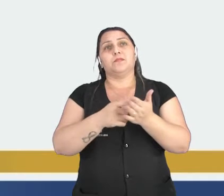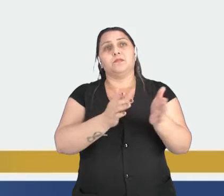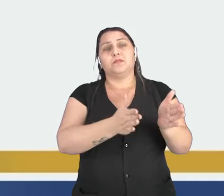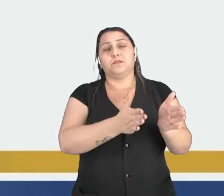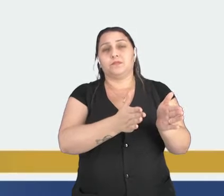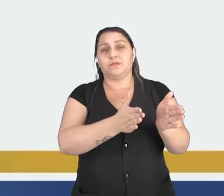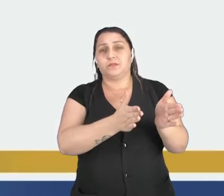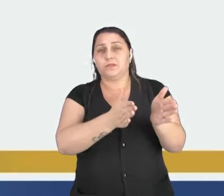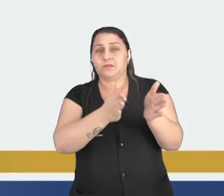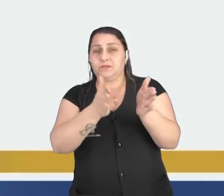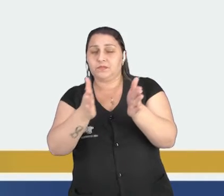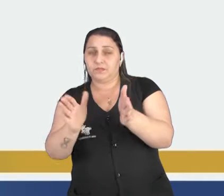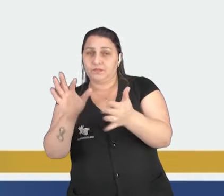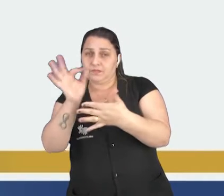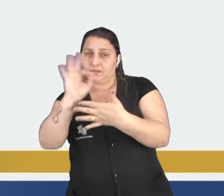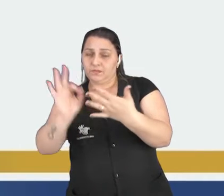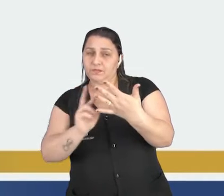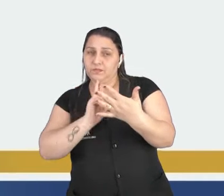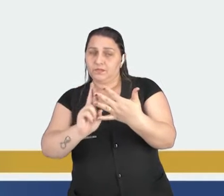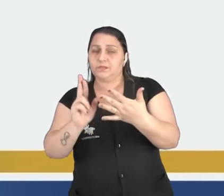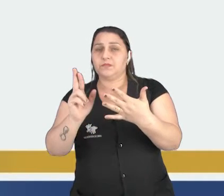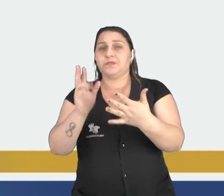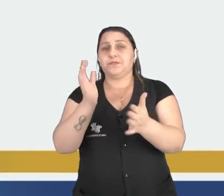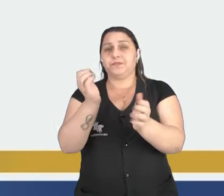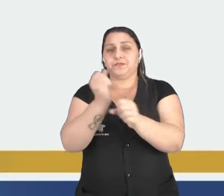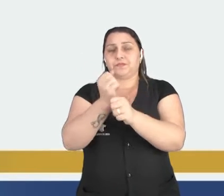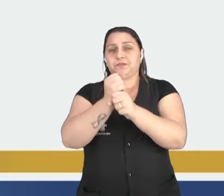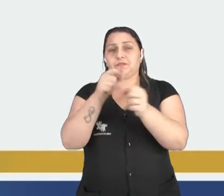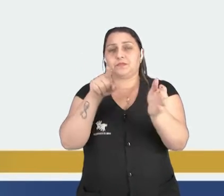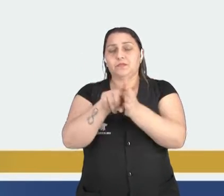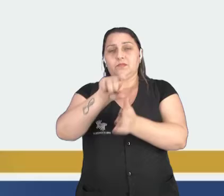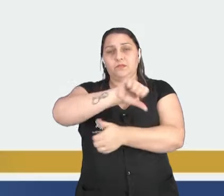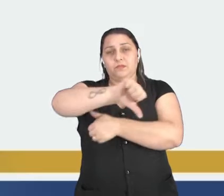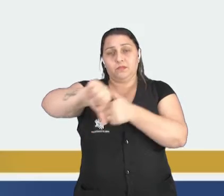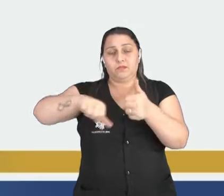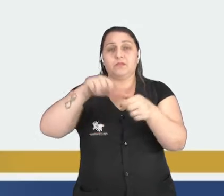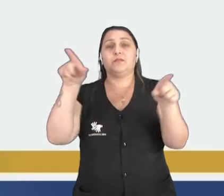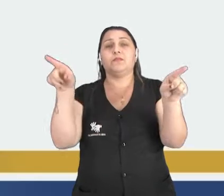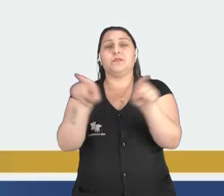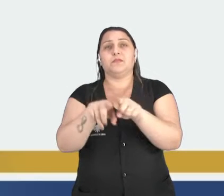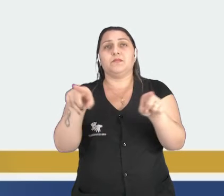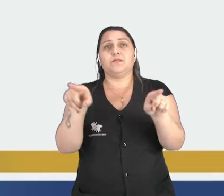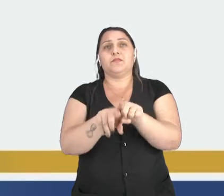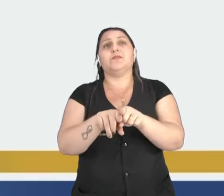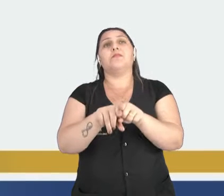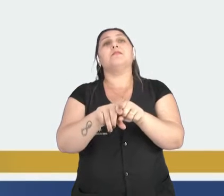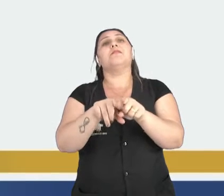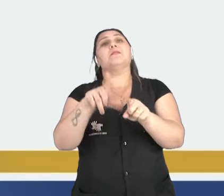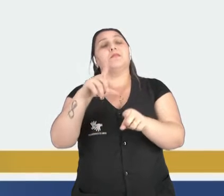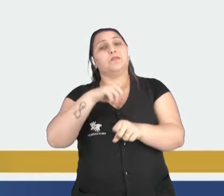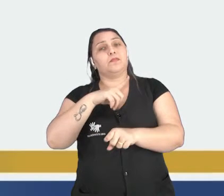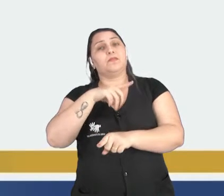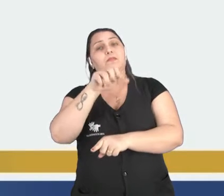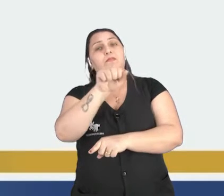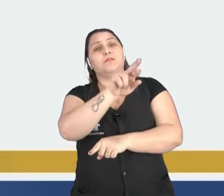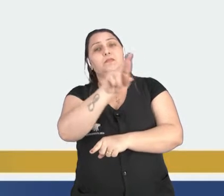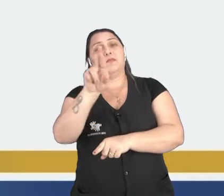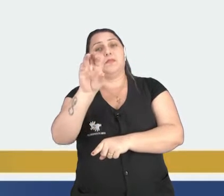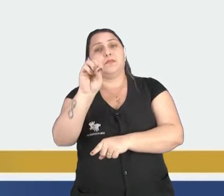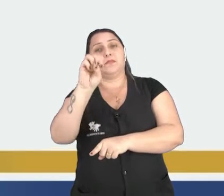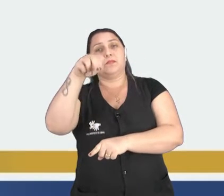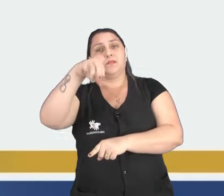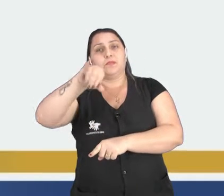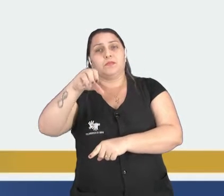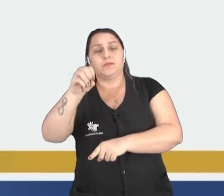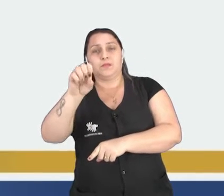dos elementos, tá, da resposta do problema mudar, automaticamente eu tenho o que a gente chama de arranjo simples. Para